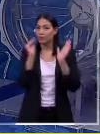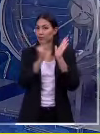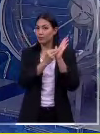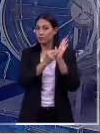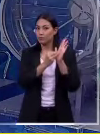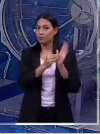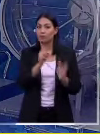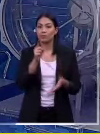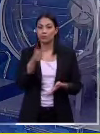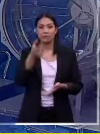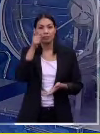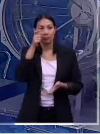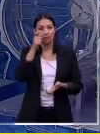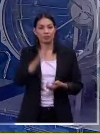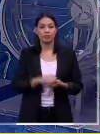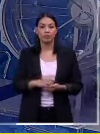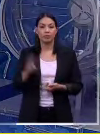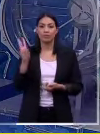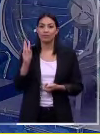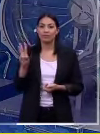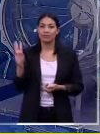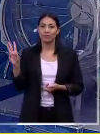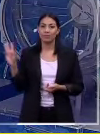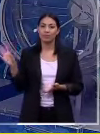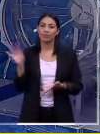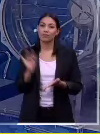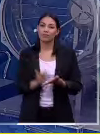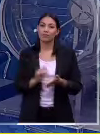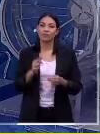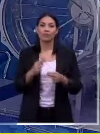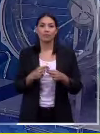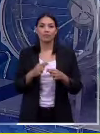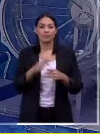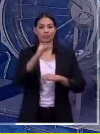conferir. loterias.caixa.gov.br